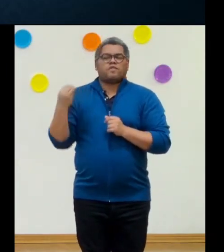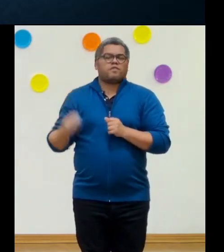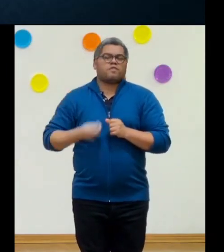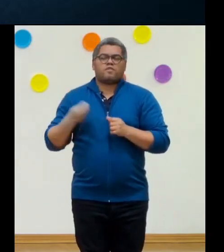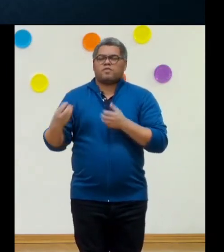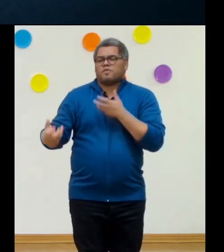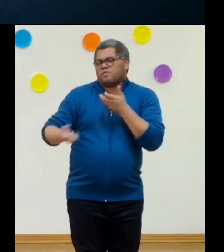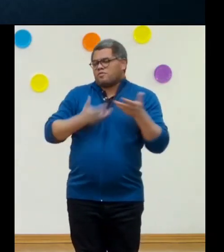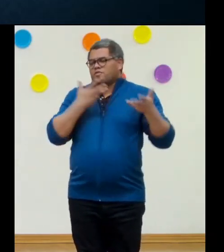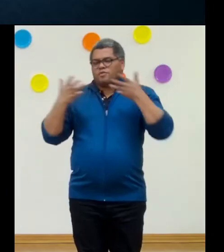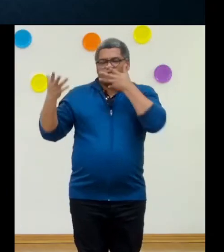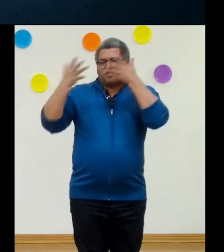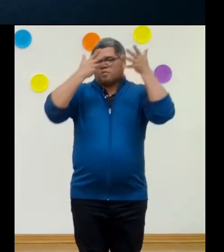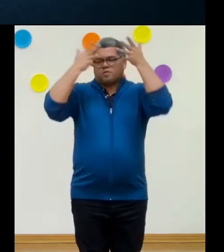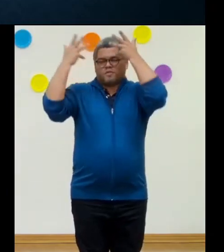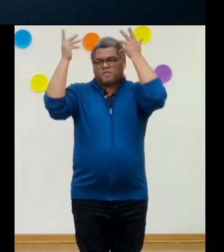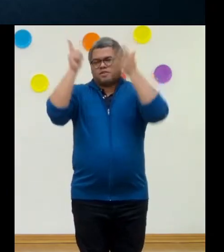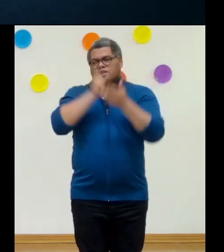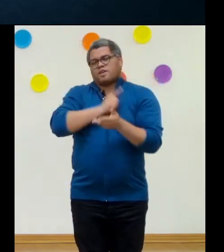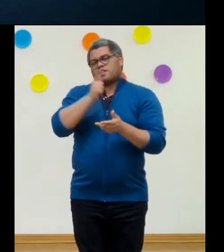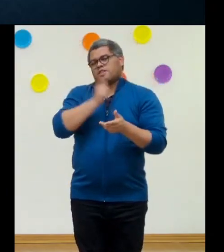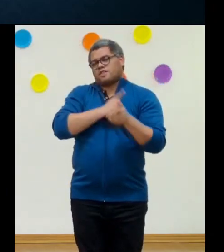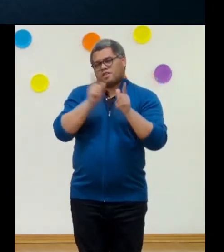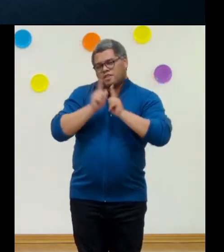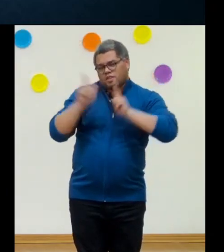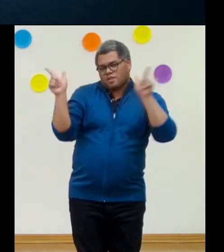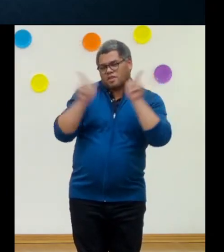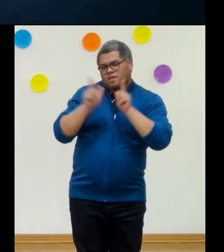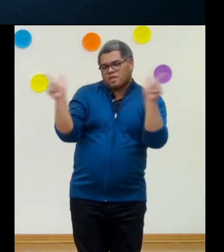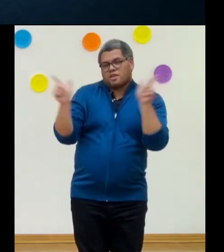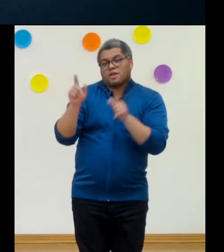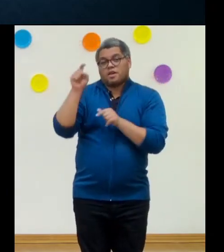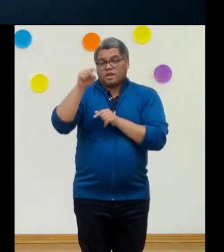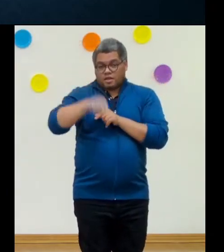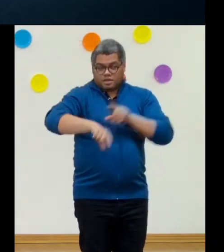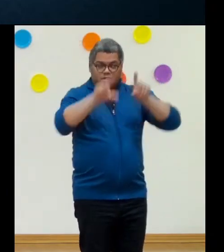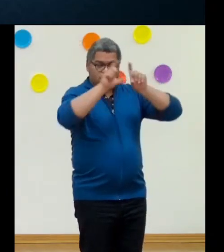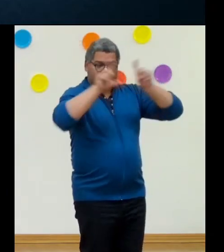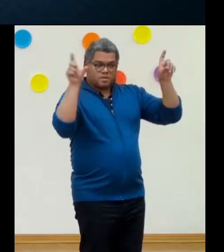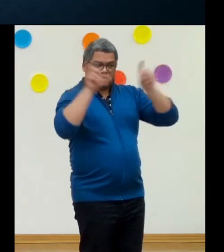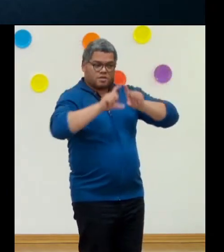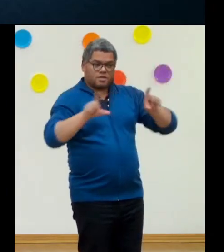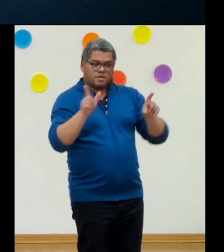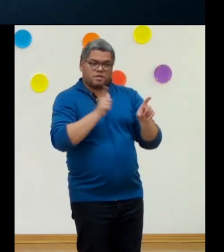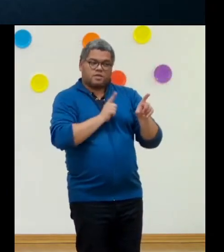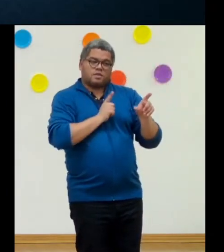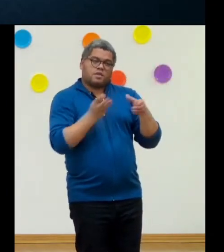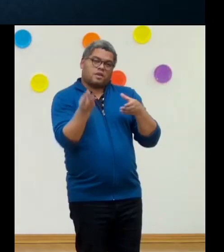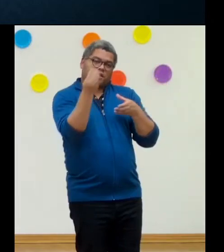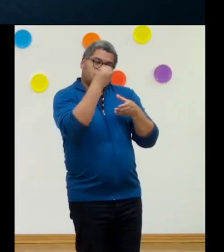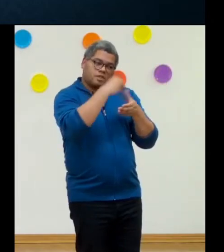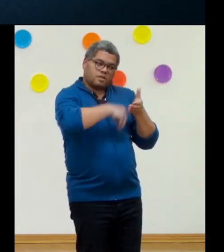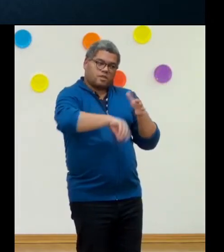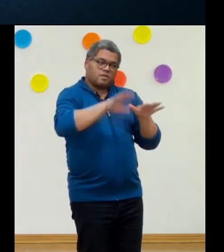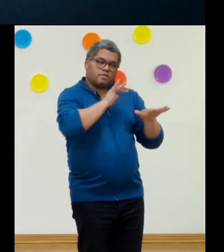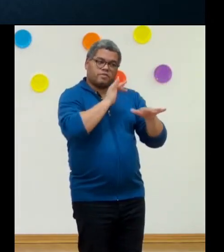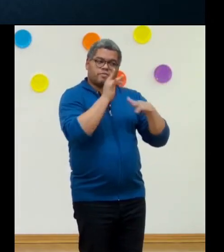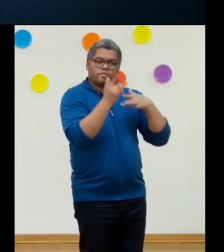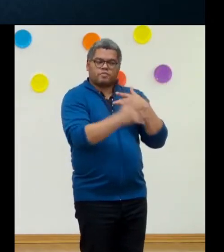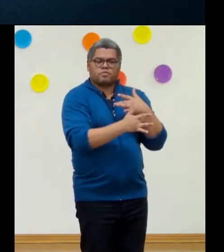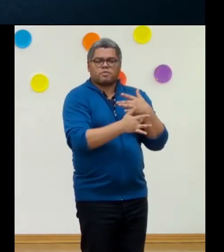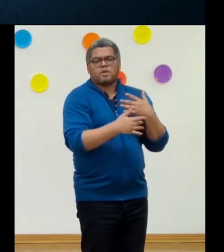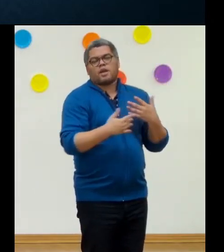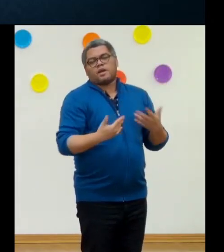encontre uma aventura. Isso são slogans que existem de aplicativos. Vamos lá. Qual o